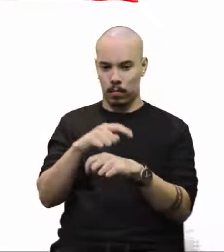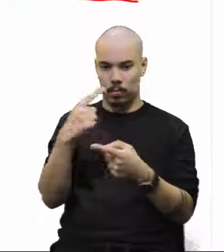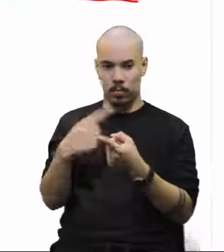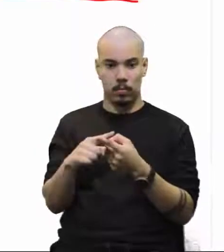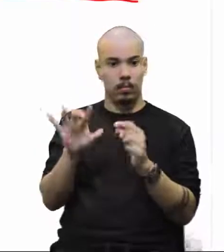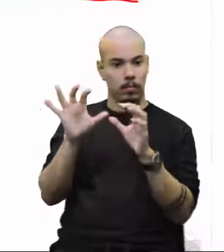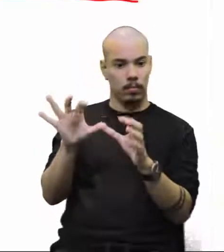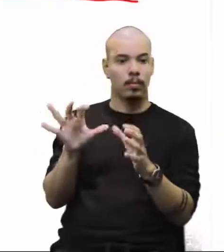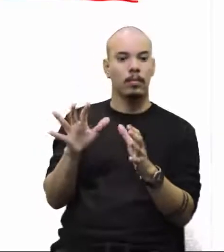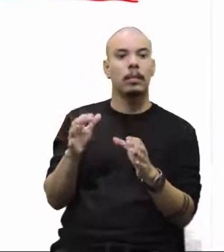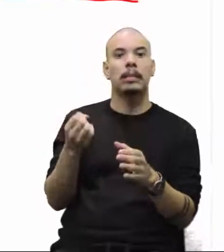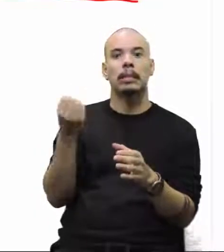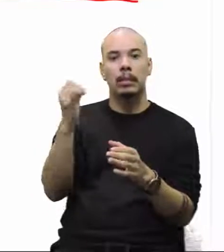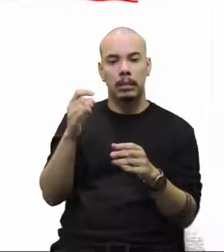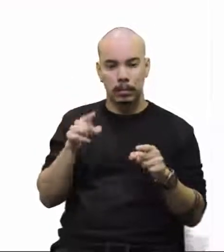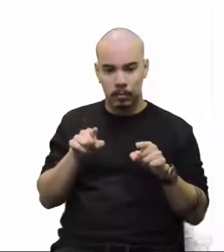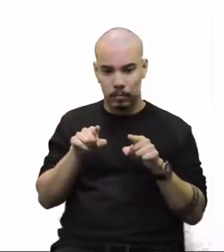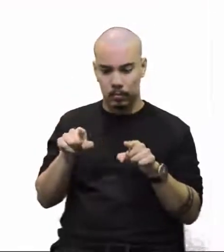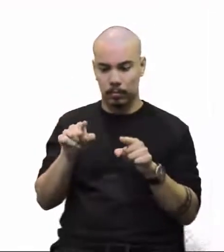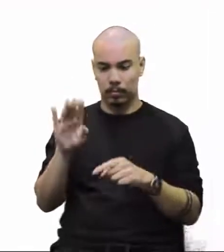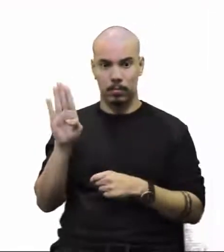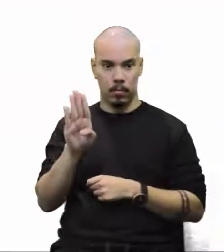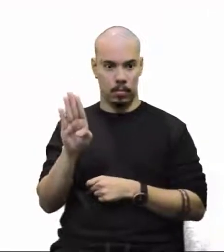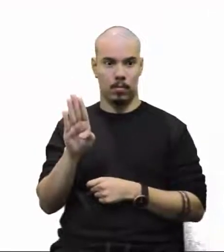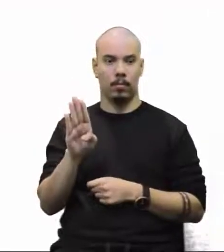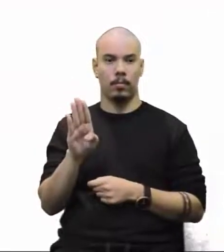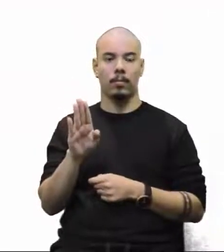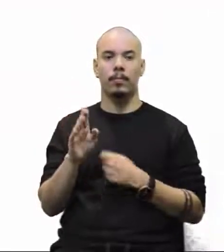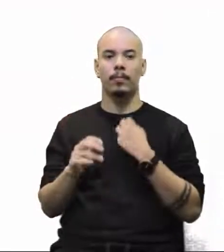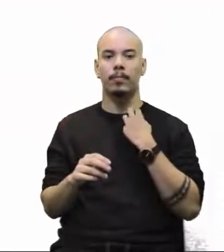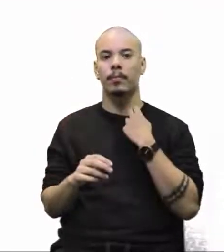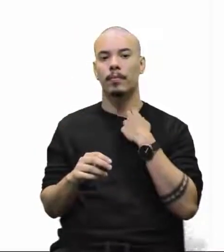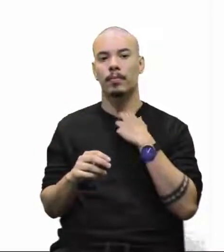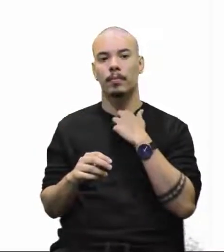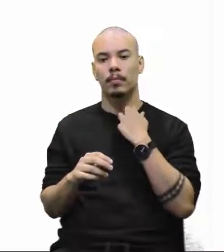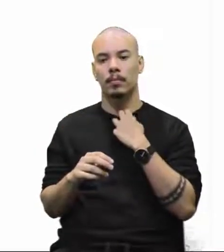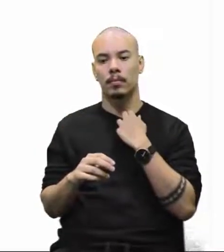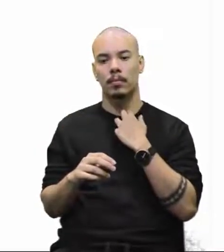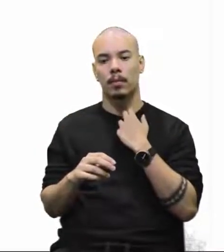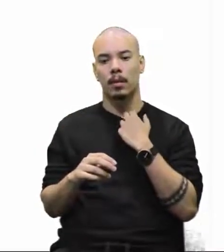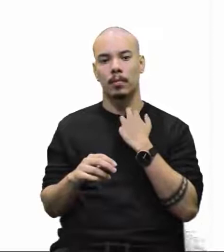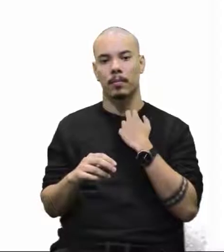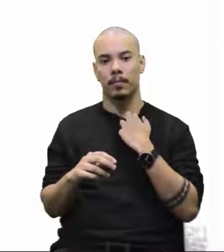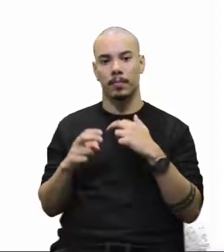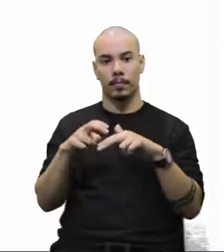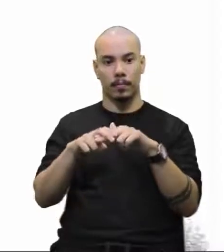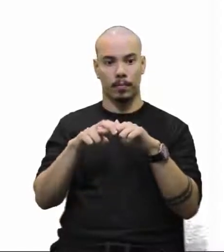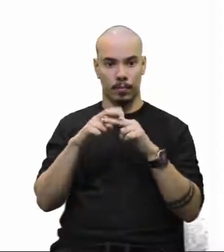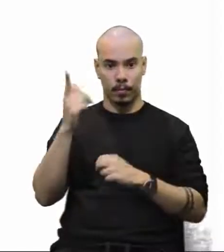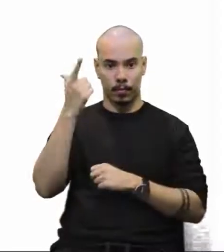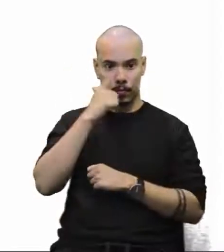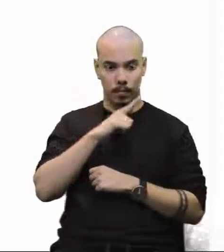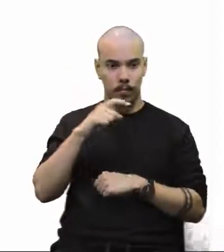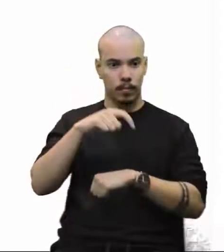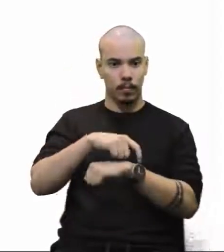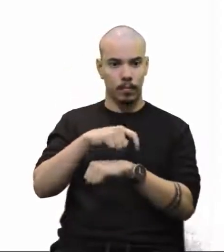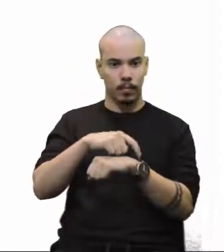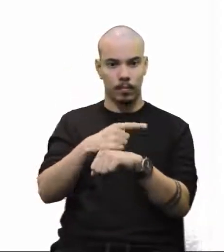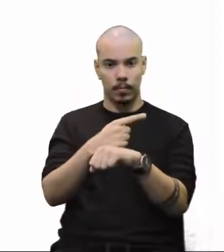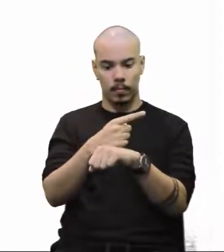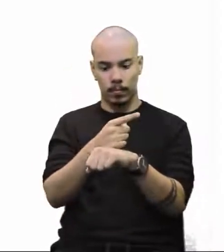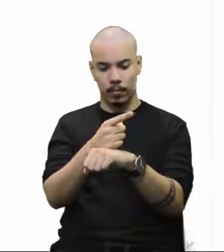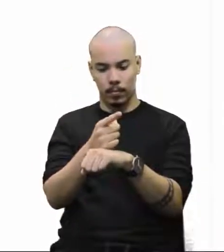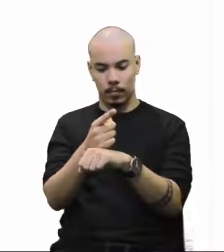quando este for paralelo a B. Então, olha só, ao atingir a posição de momento de rotação